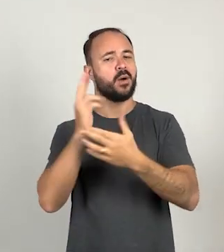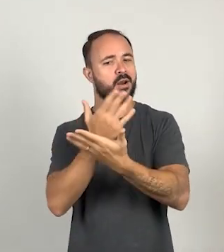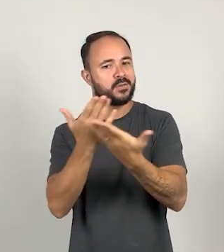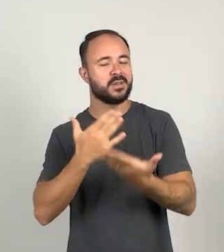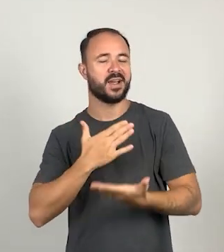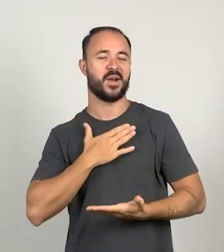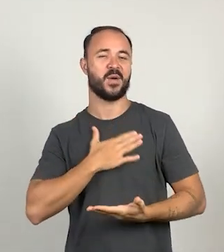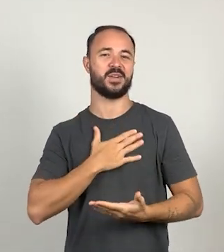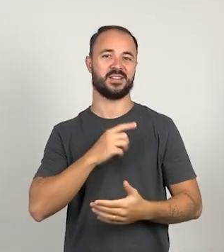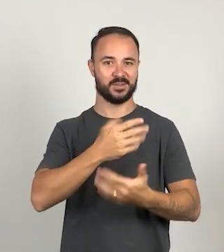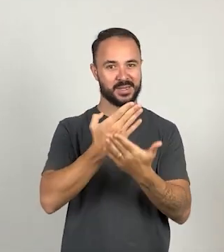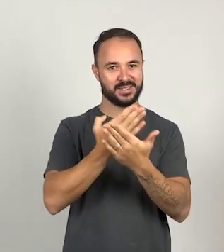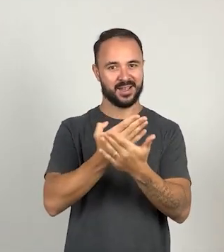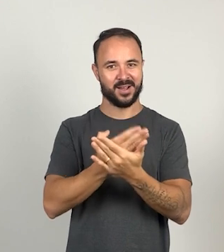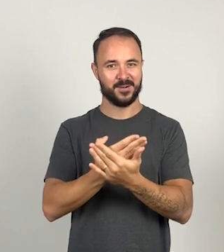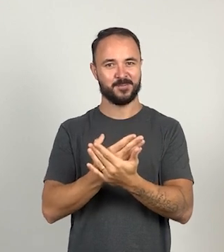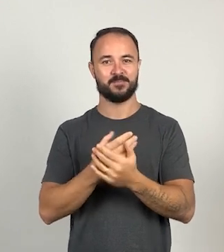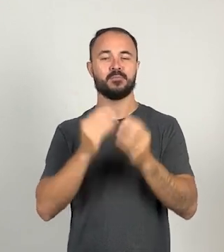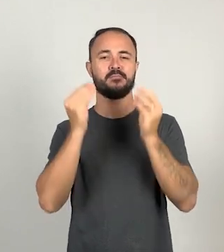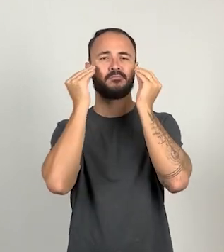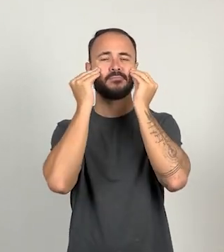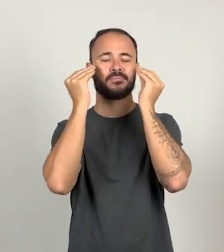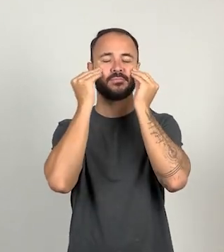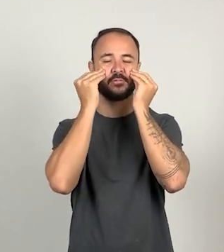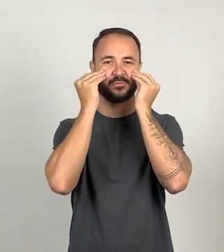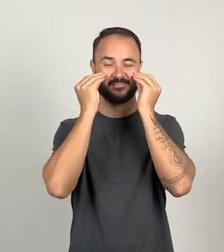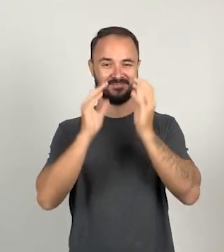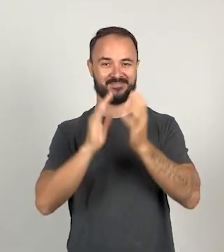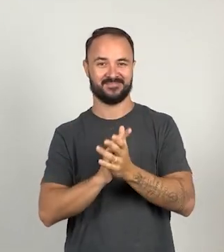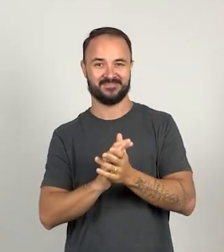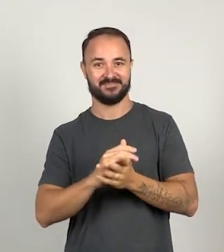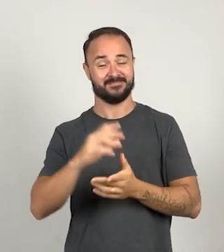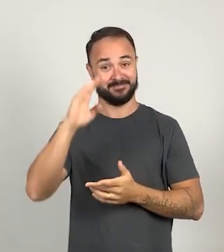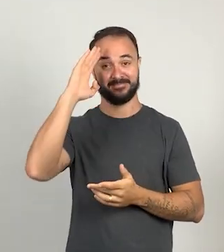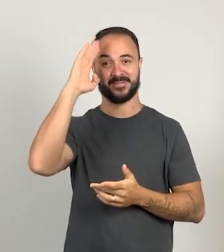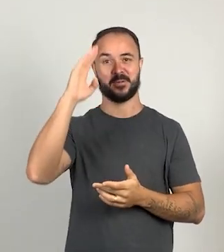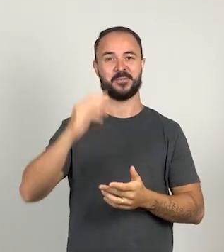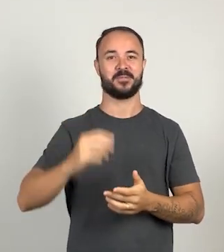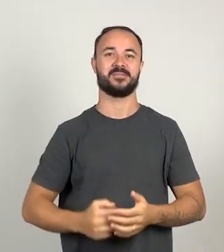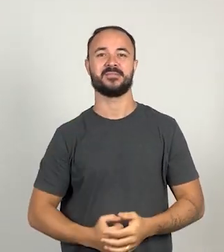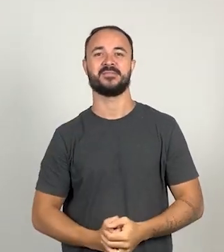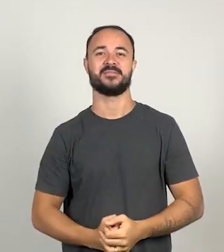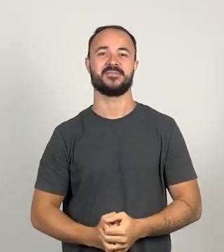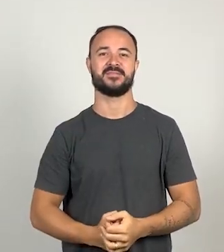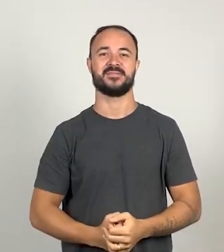gostado da nossa aula de hoje. Beijinhos da tia Fábia e até a próxima!